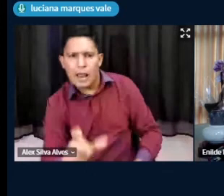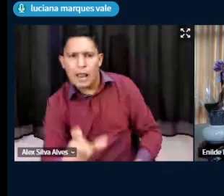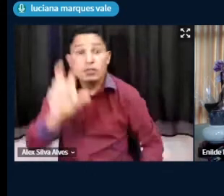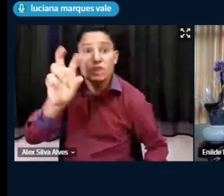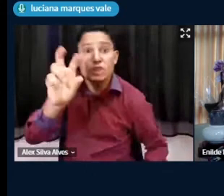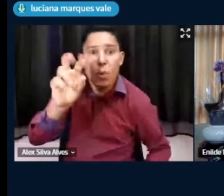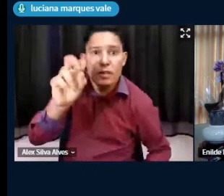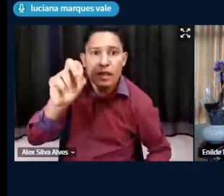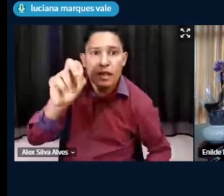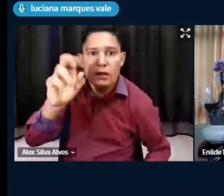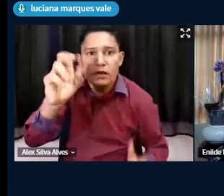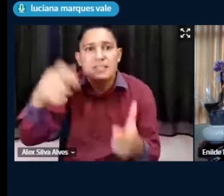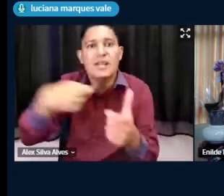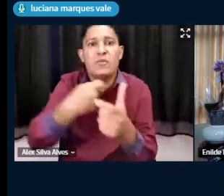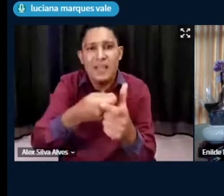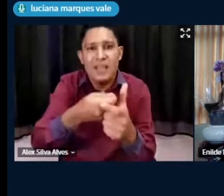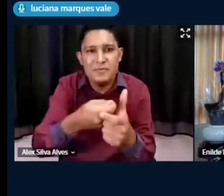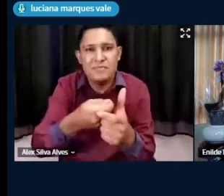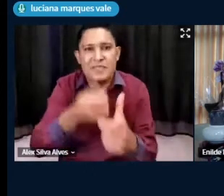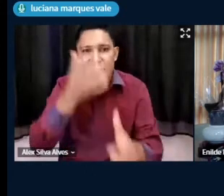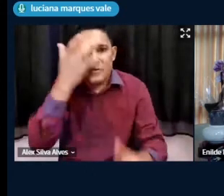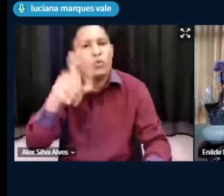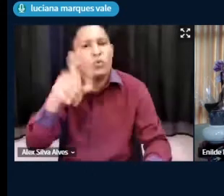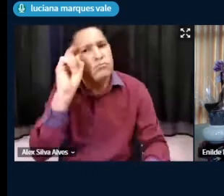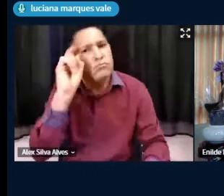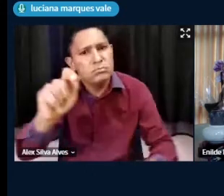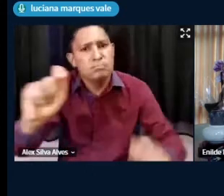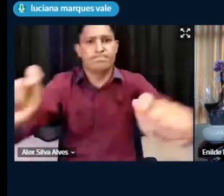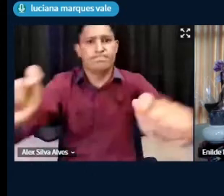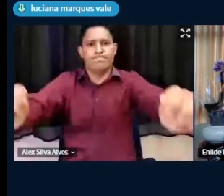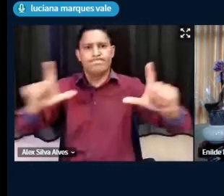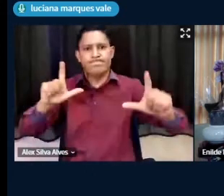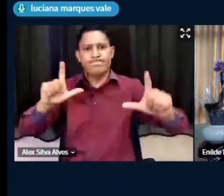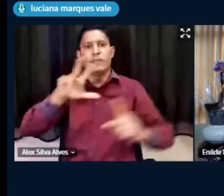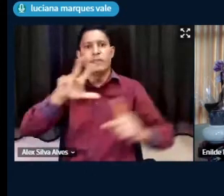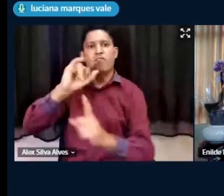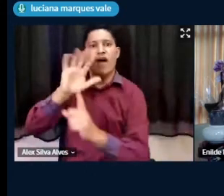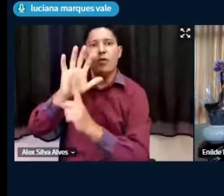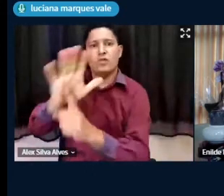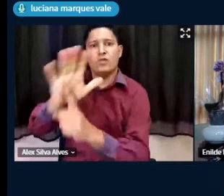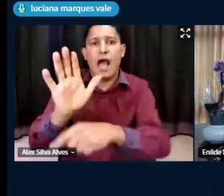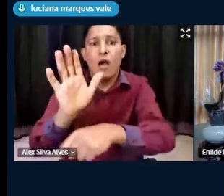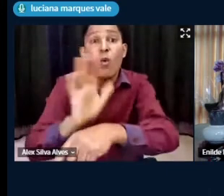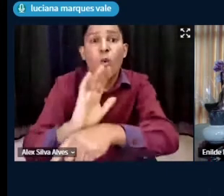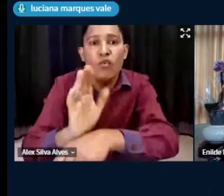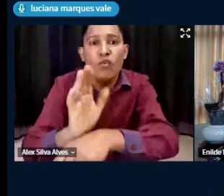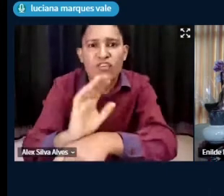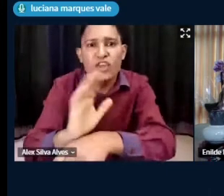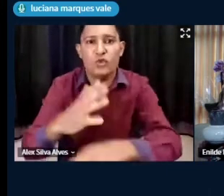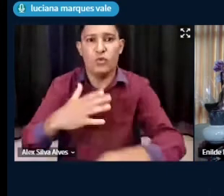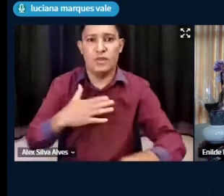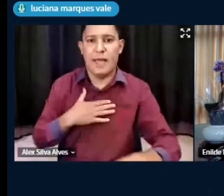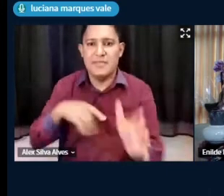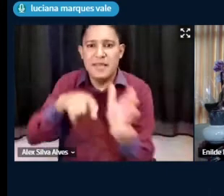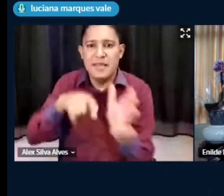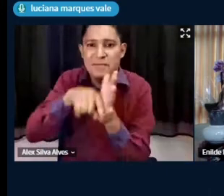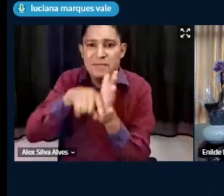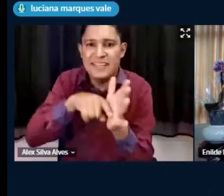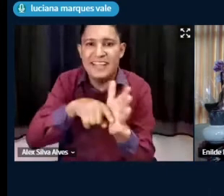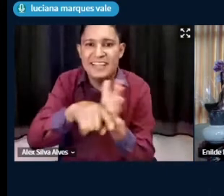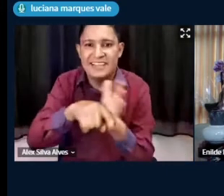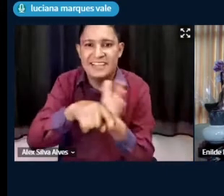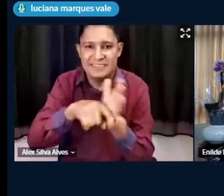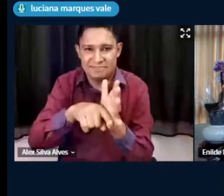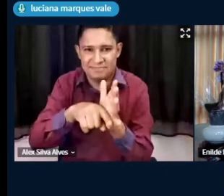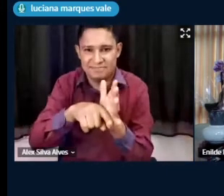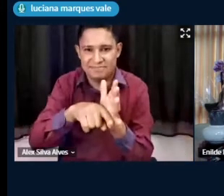língua portuguesa todos os termos, todos os 50 termos, de acordo com a ordem alfabética. E também ao clicar na imagem,